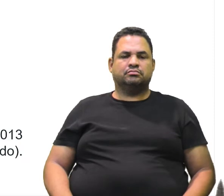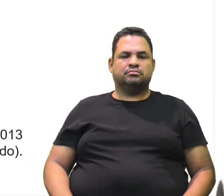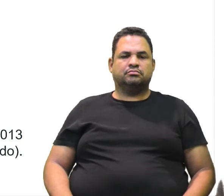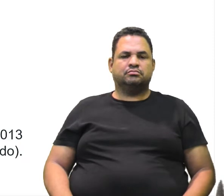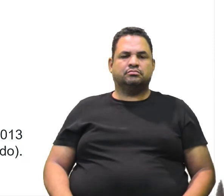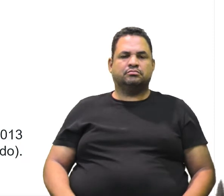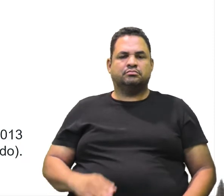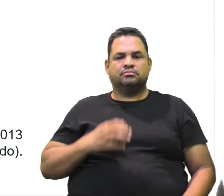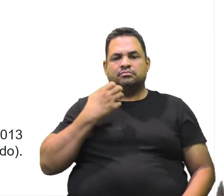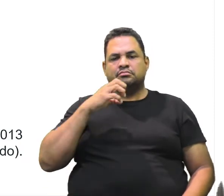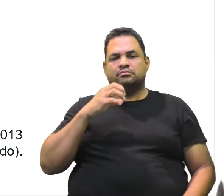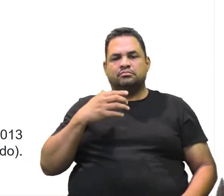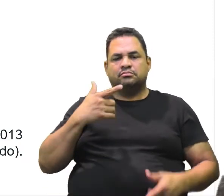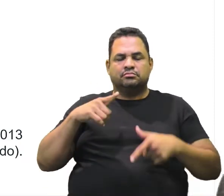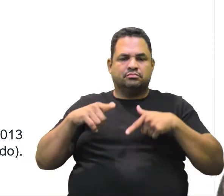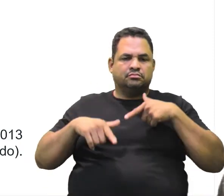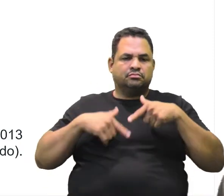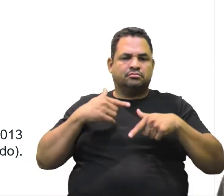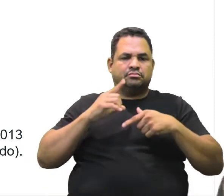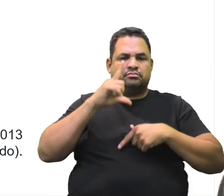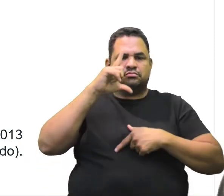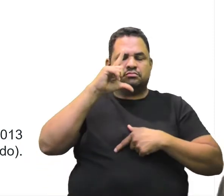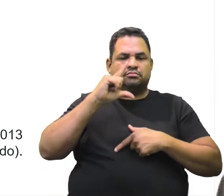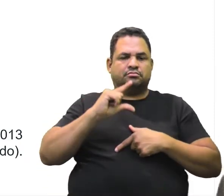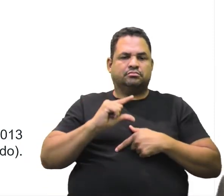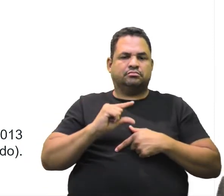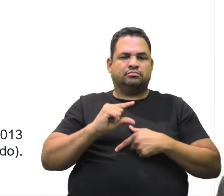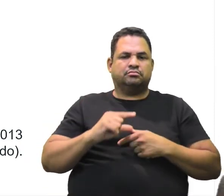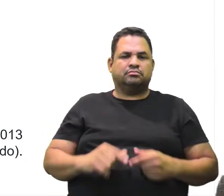energia de ativação, ela diminui,